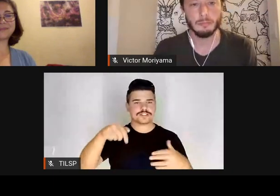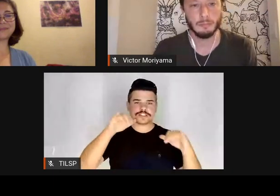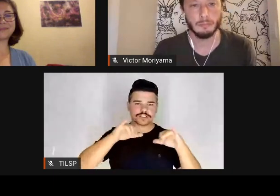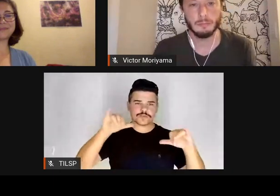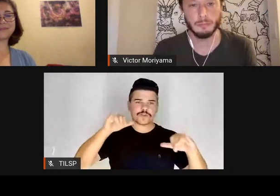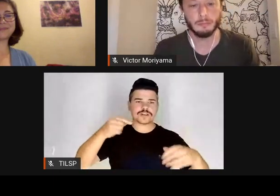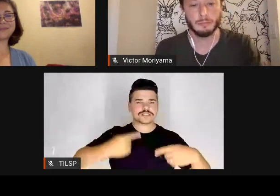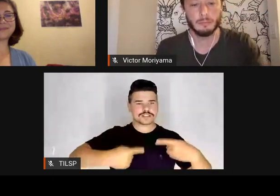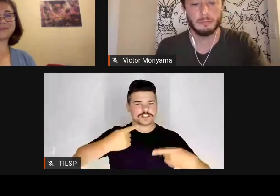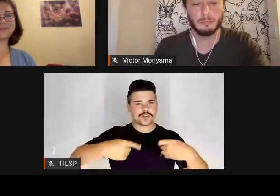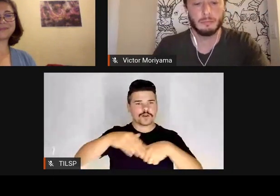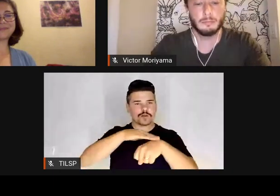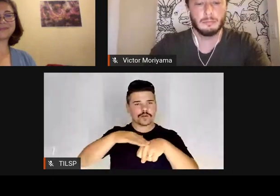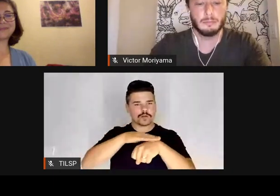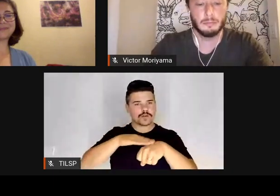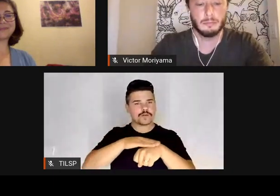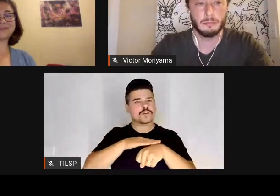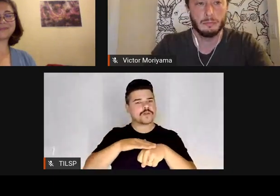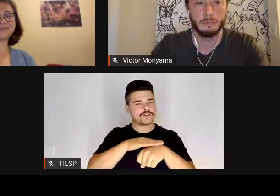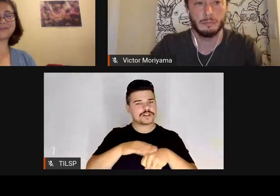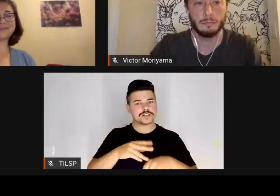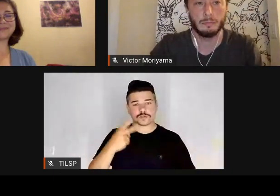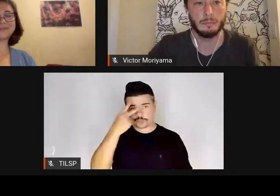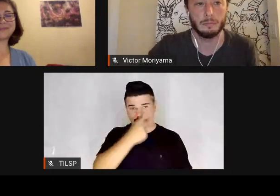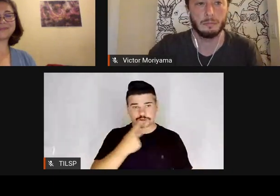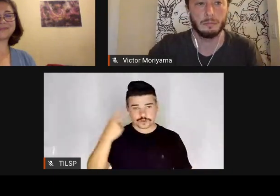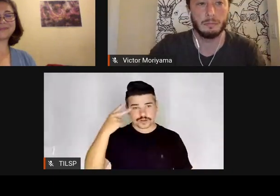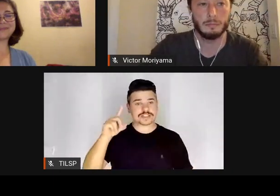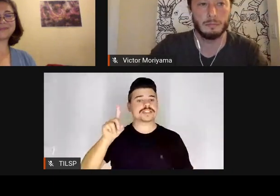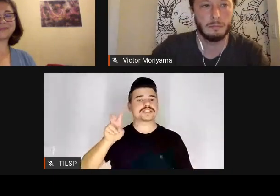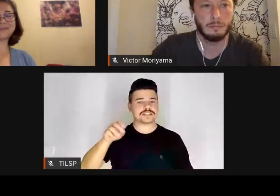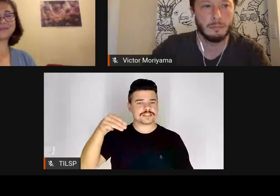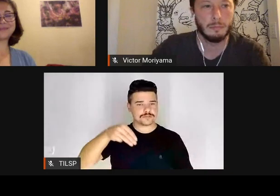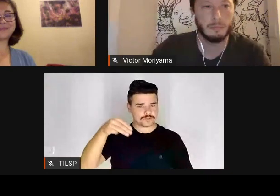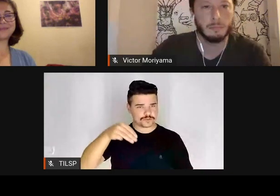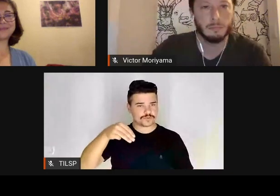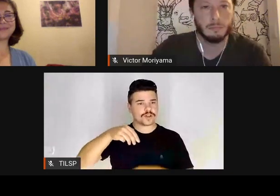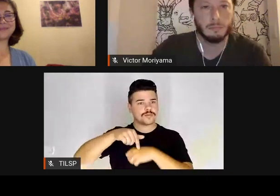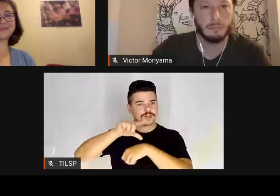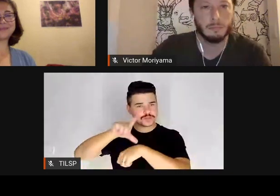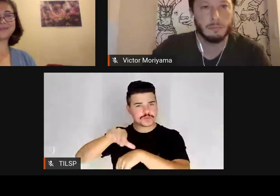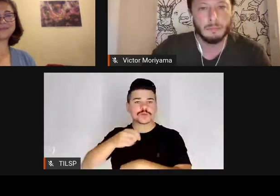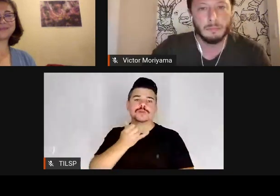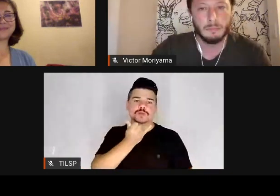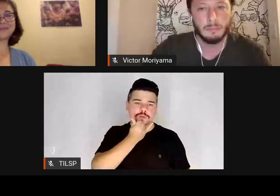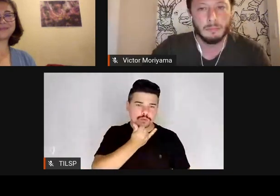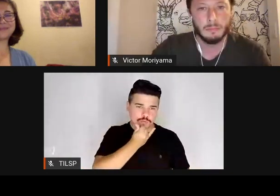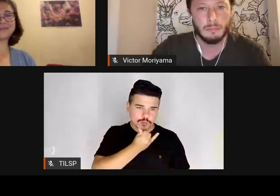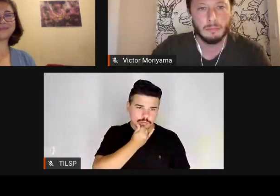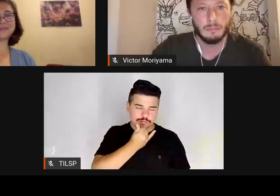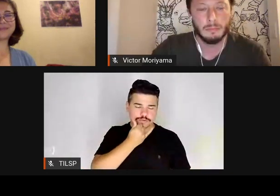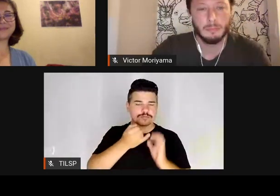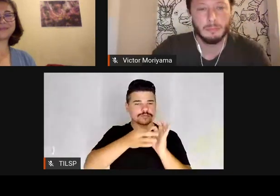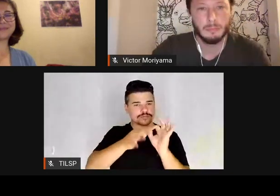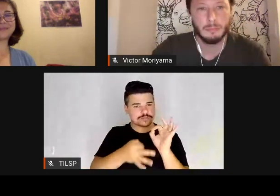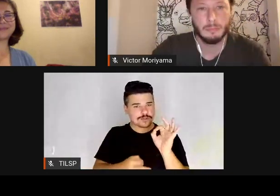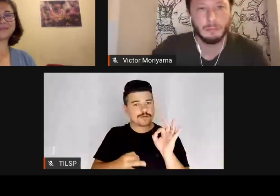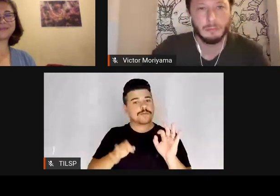conversa, né? 2h15, muito além do que a gente pensou. Não peço desculpas pela extensão, mas, por outro